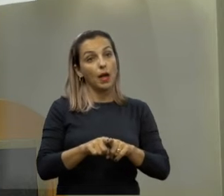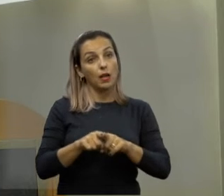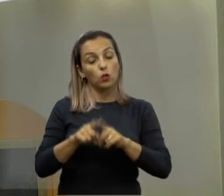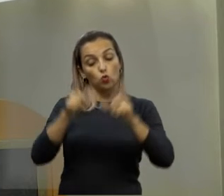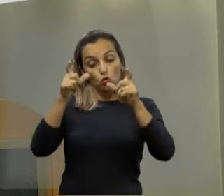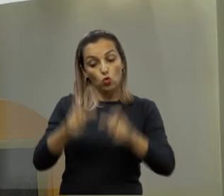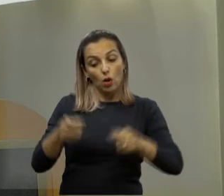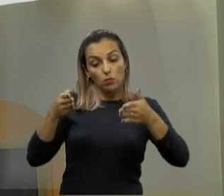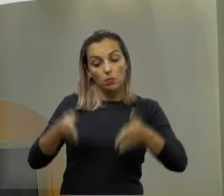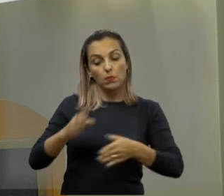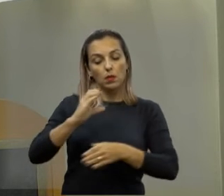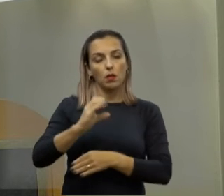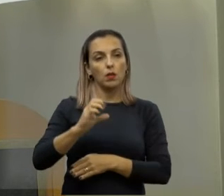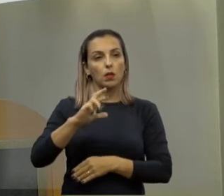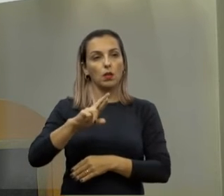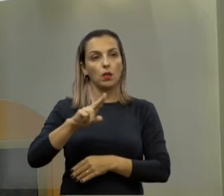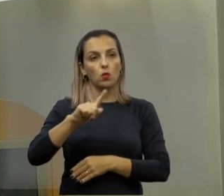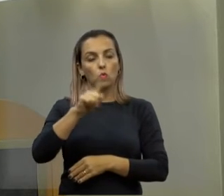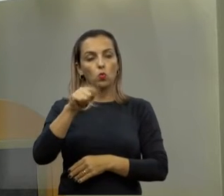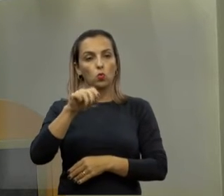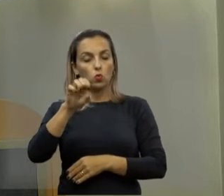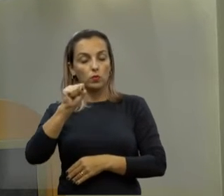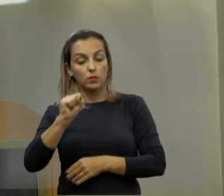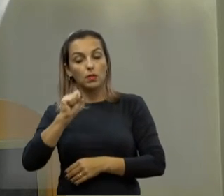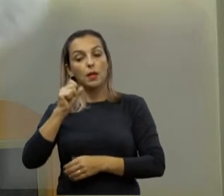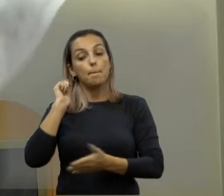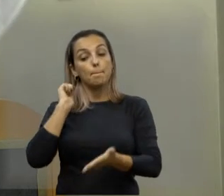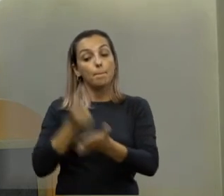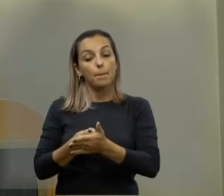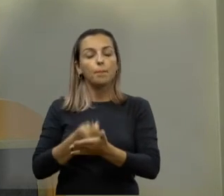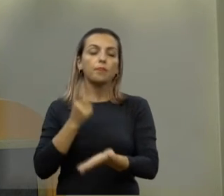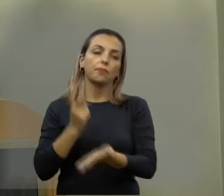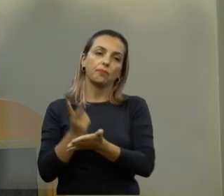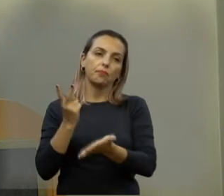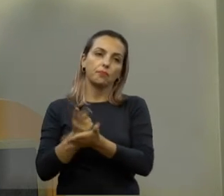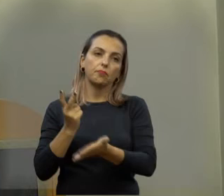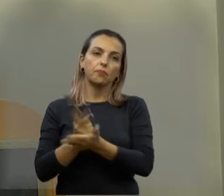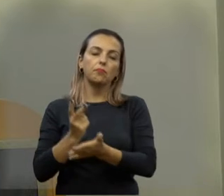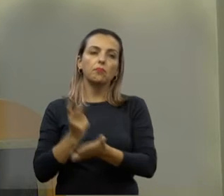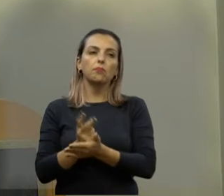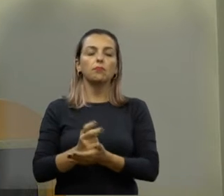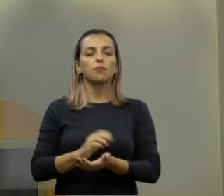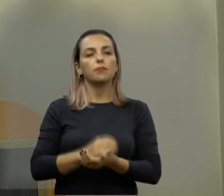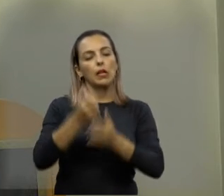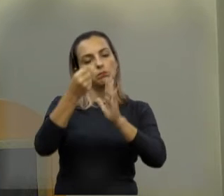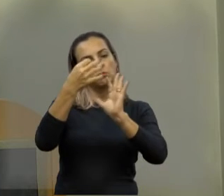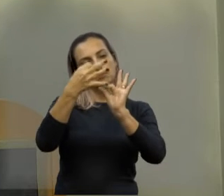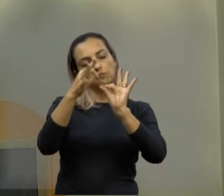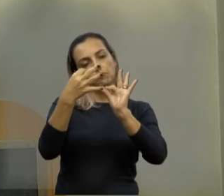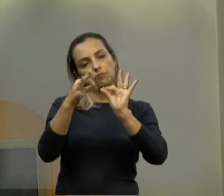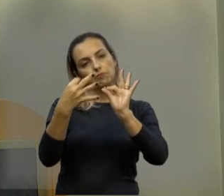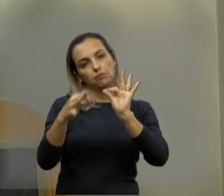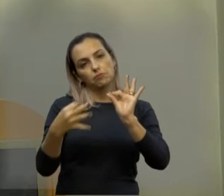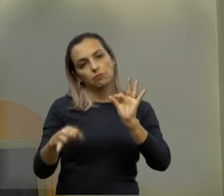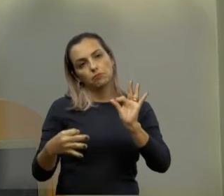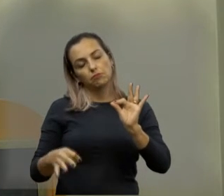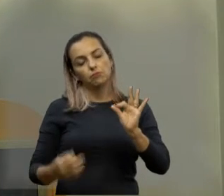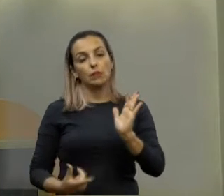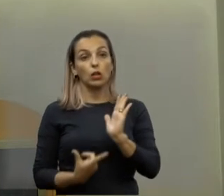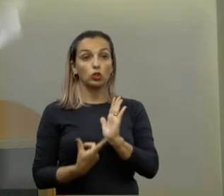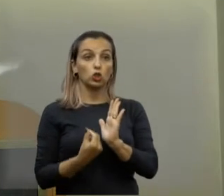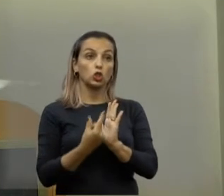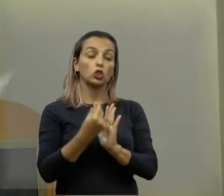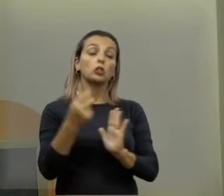tipo 2 3 de 3 16 aqui uma unidade. 25 humanidade por 25